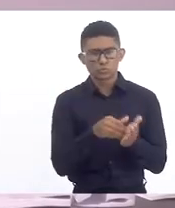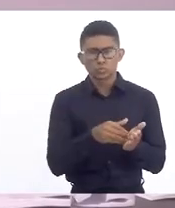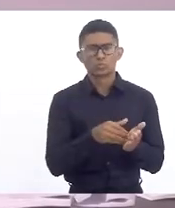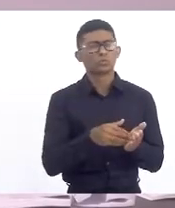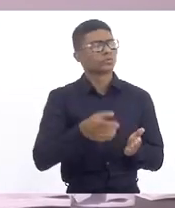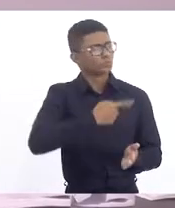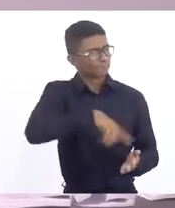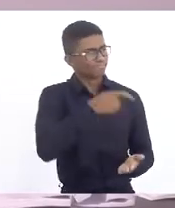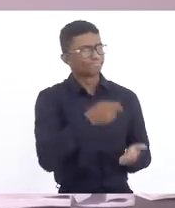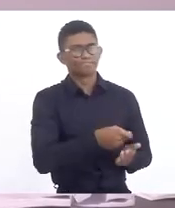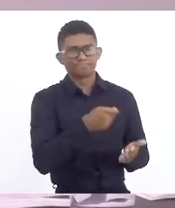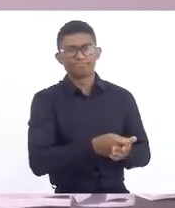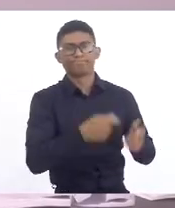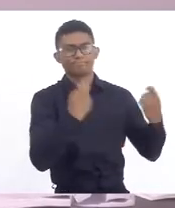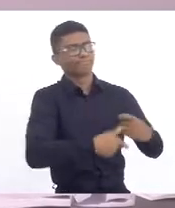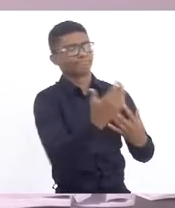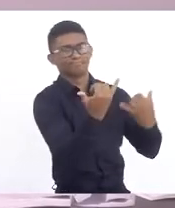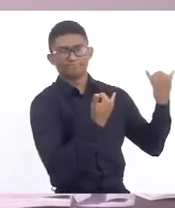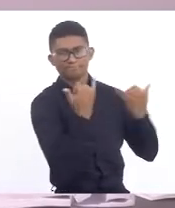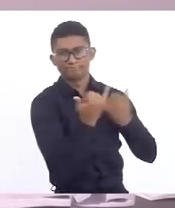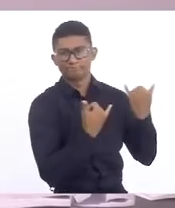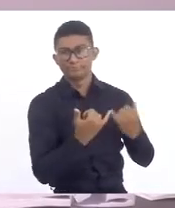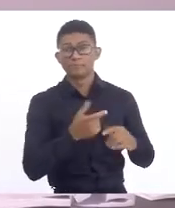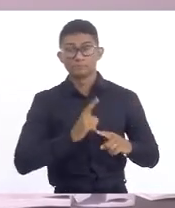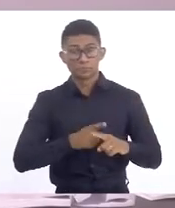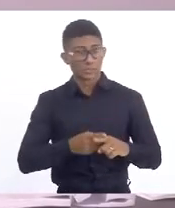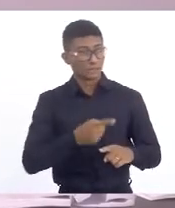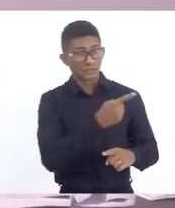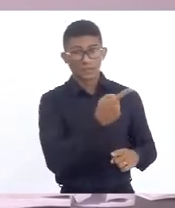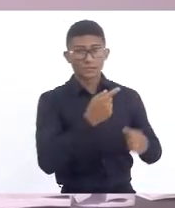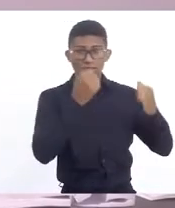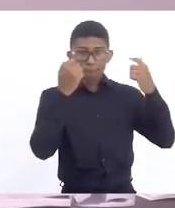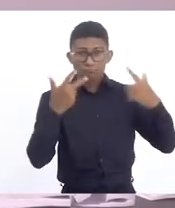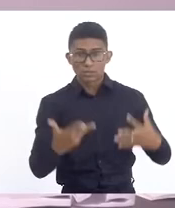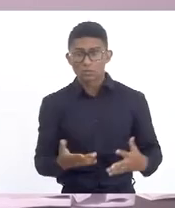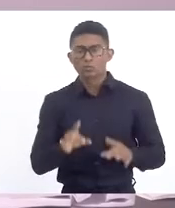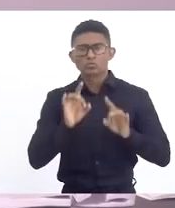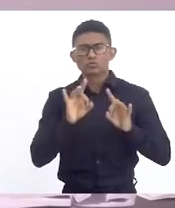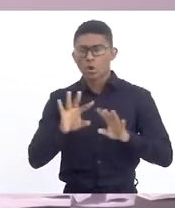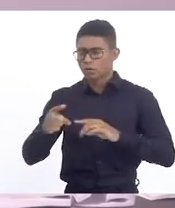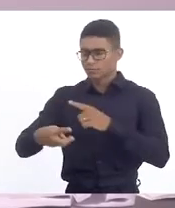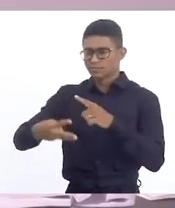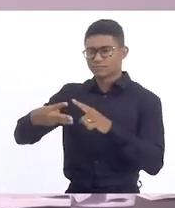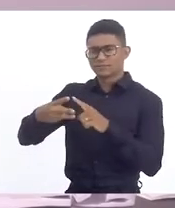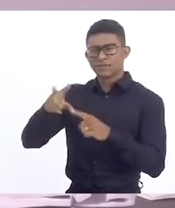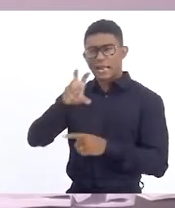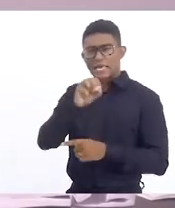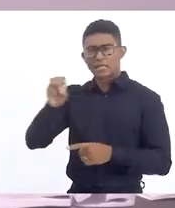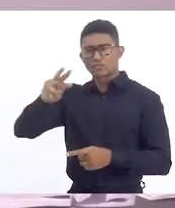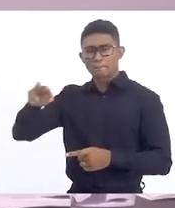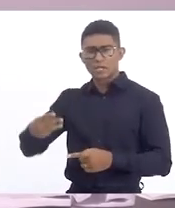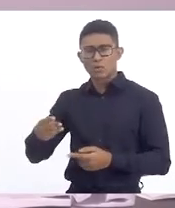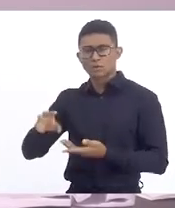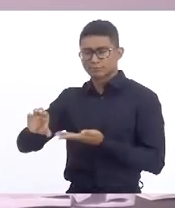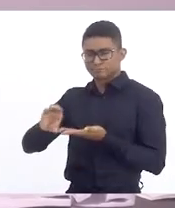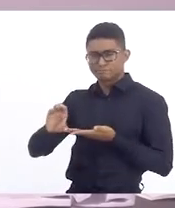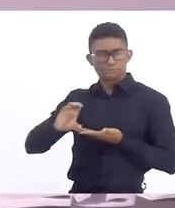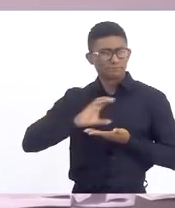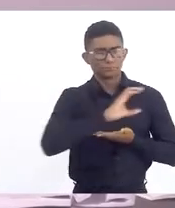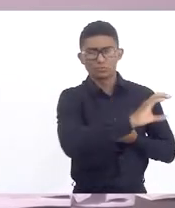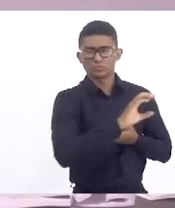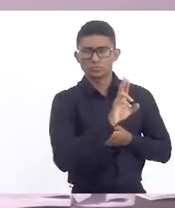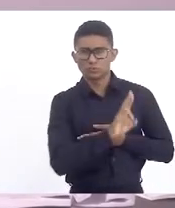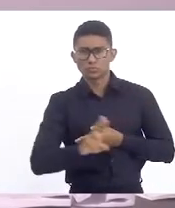colocou, que só foi gasto apenas um percentual desse valor, desses 3 milhões, já que nós temos aqui, por parte da Assembleia